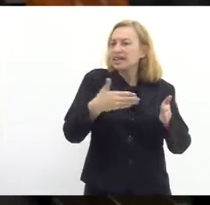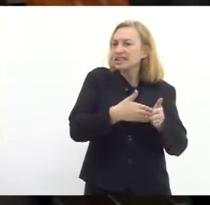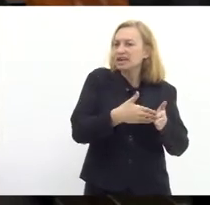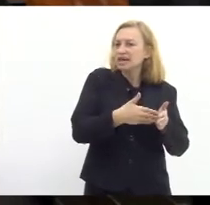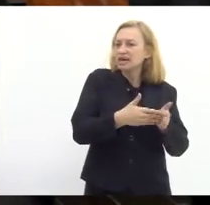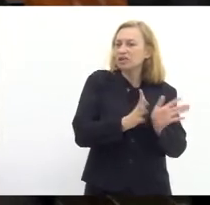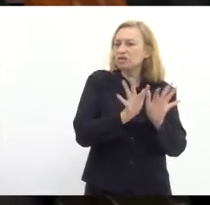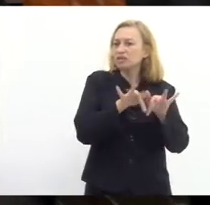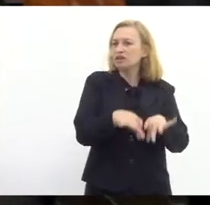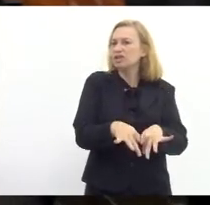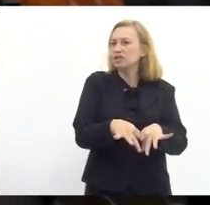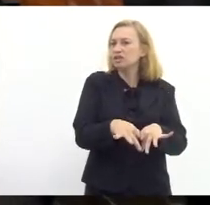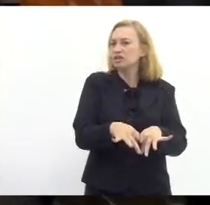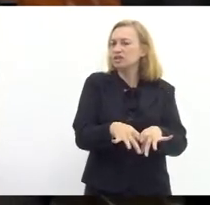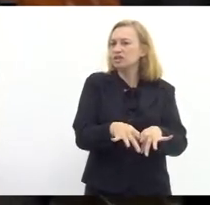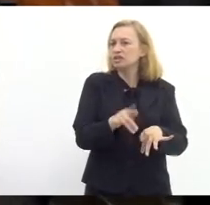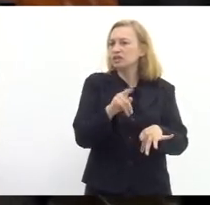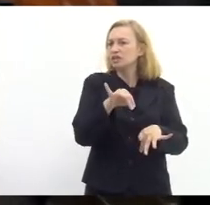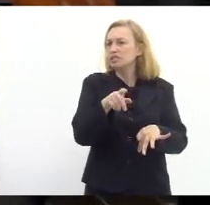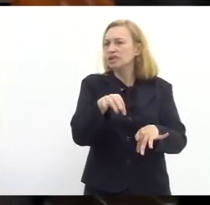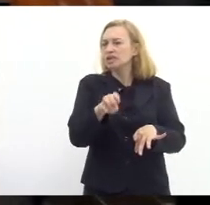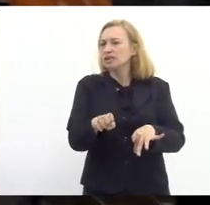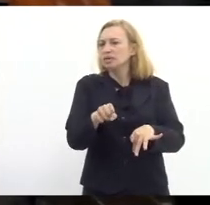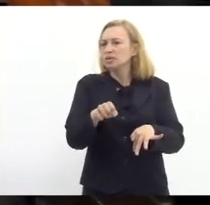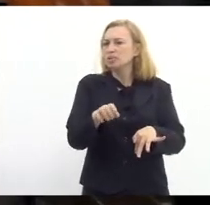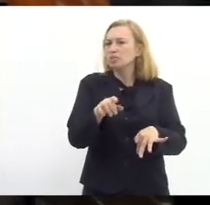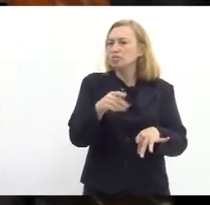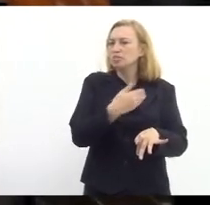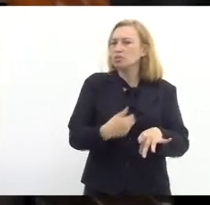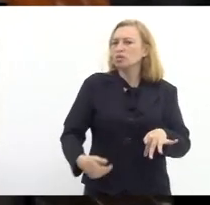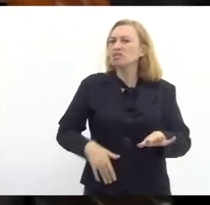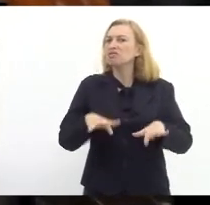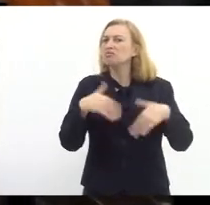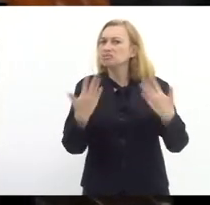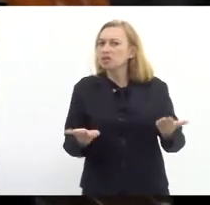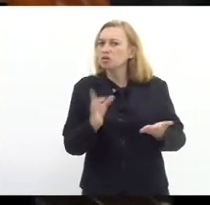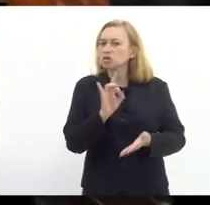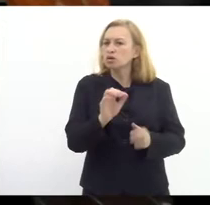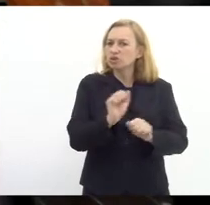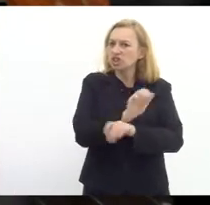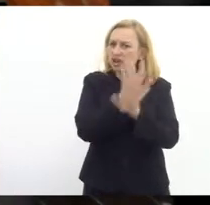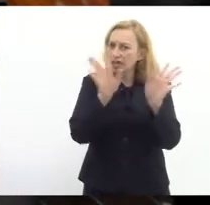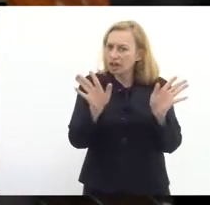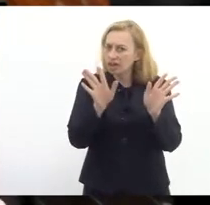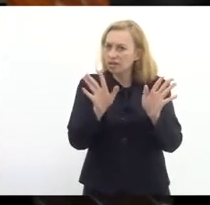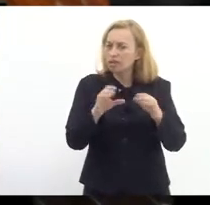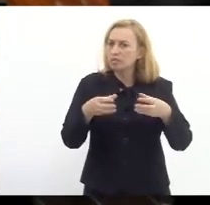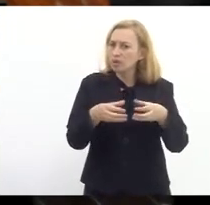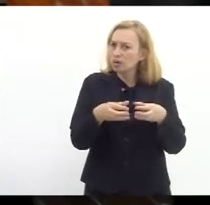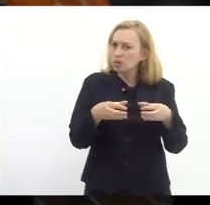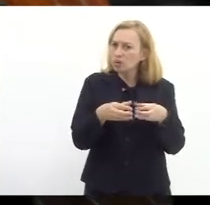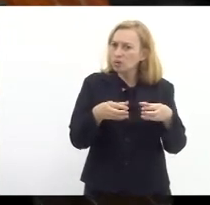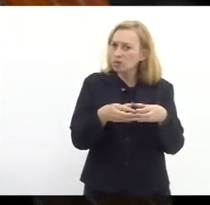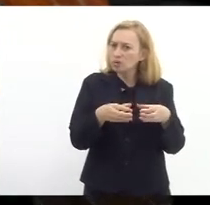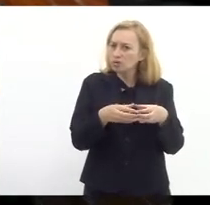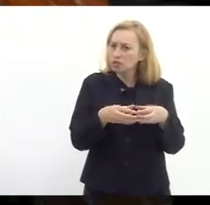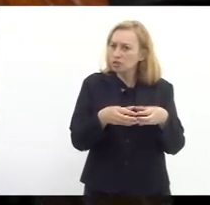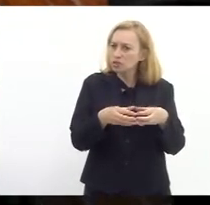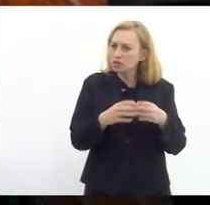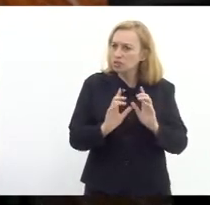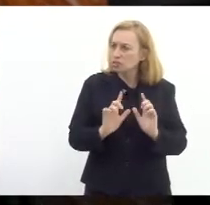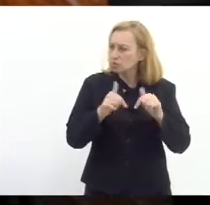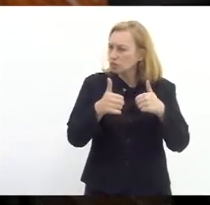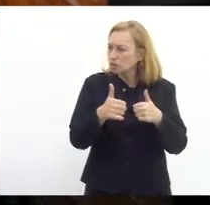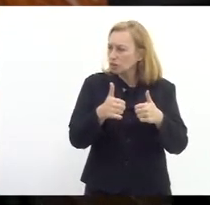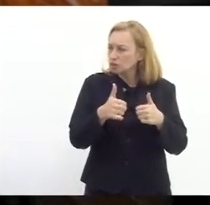o término do estado de calamidade pública. Então, assim, só para deixar bem claro para essa comissão, são as